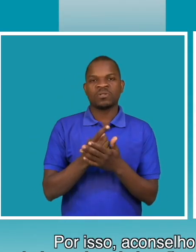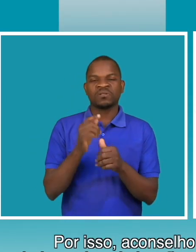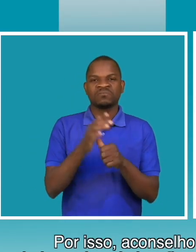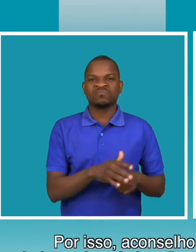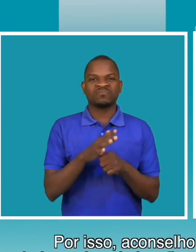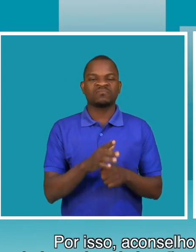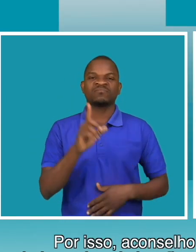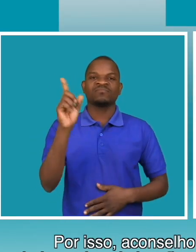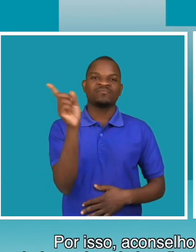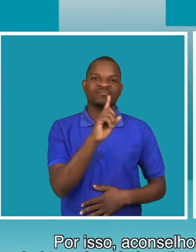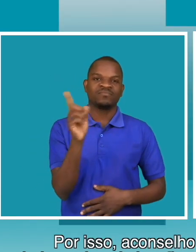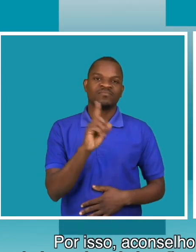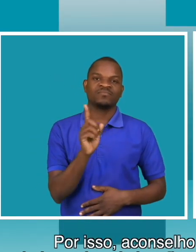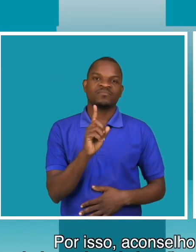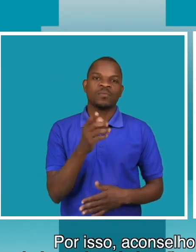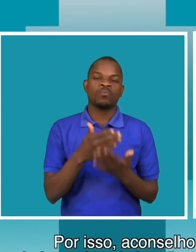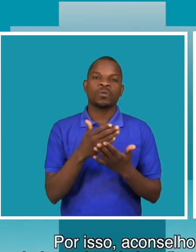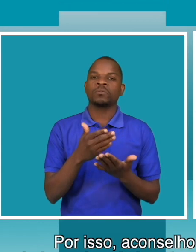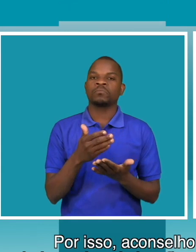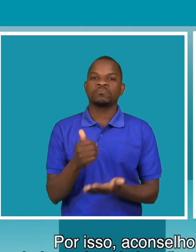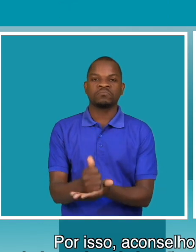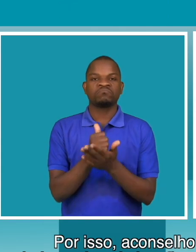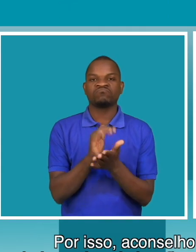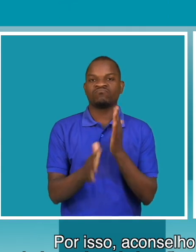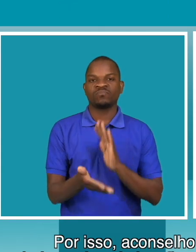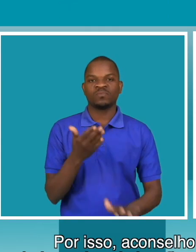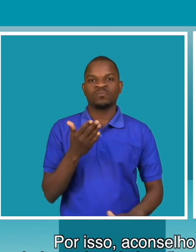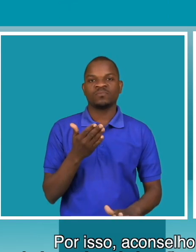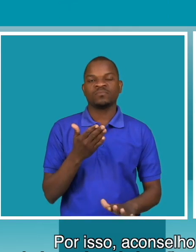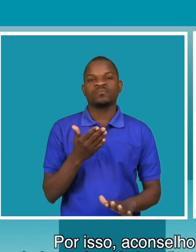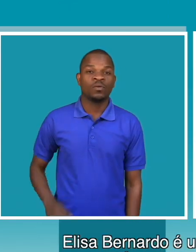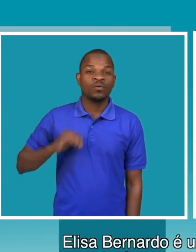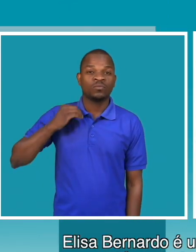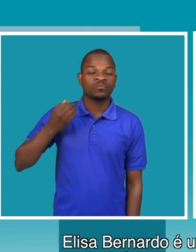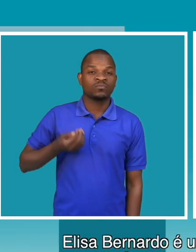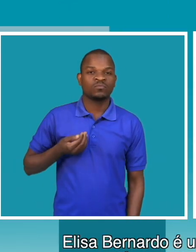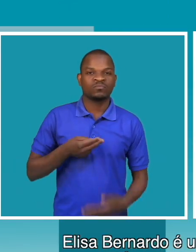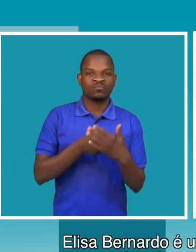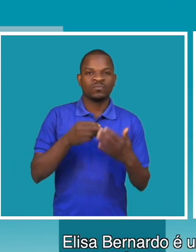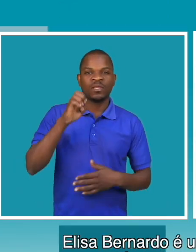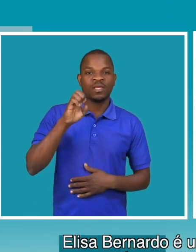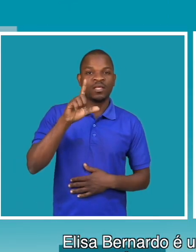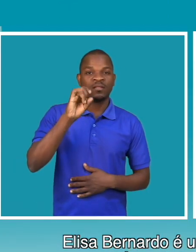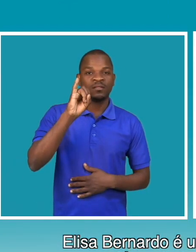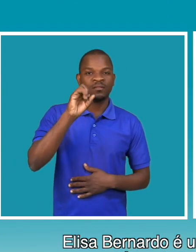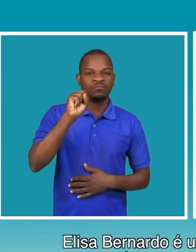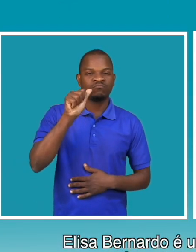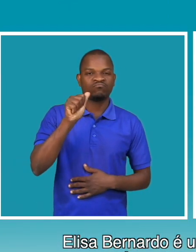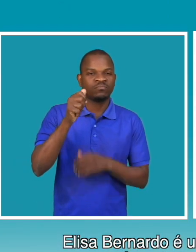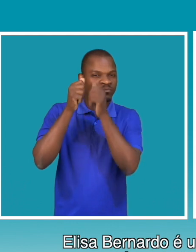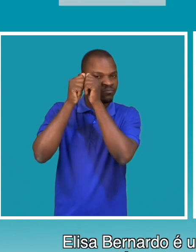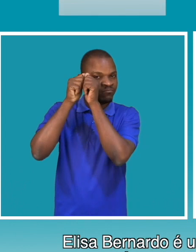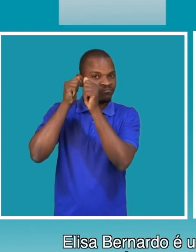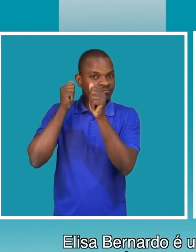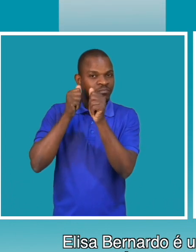todos. A quem tiver esta doença, abaixa a disposição, porque não vai levar o jardim ou o ciclo. Elisa Bernardo é uma pessoa com deficiência mental.